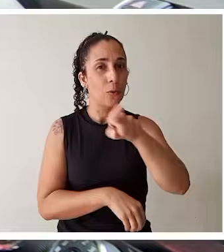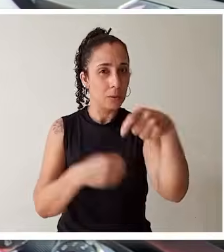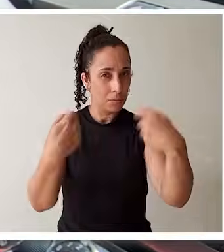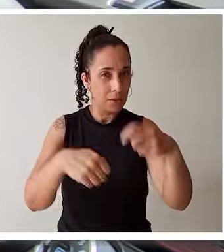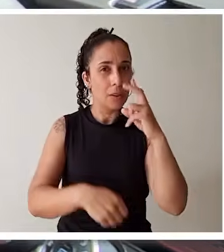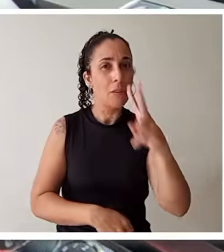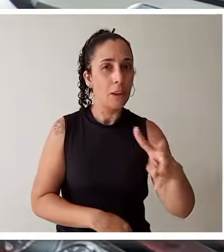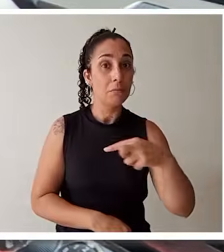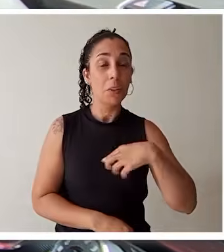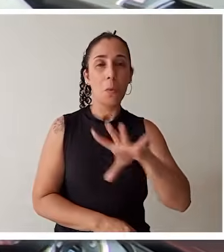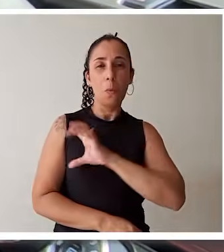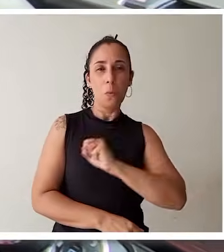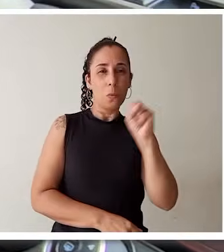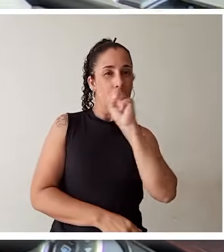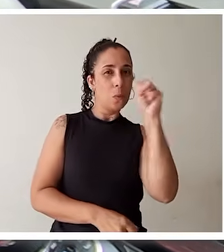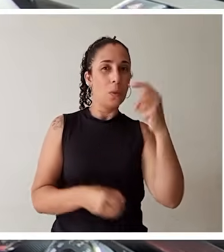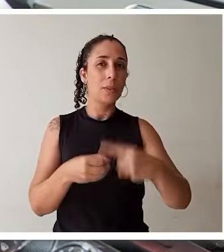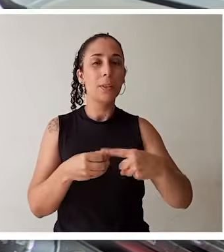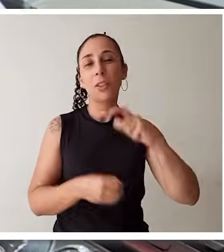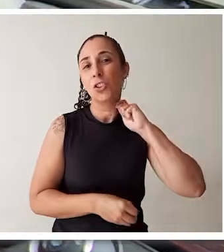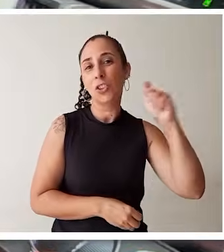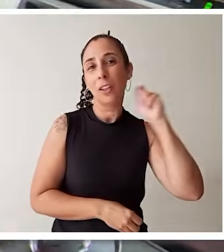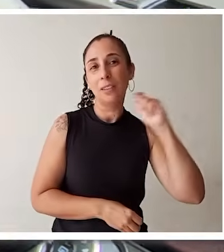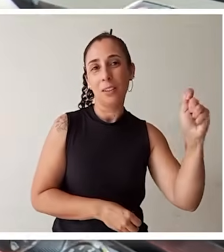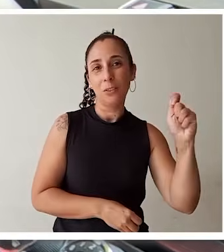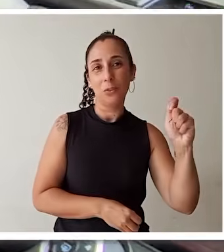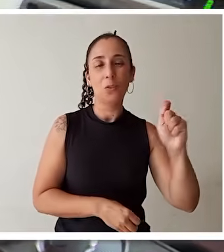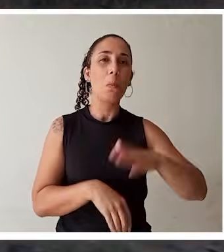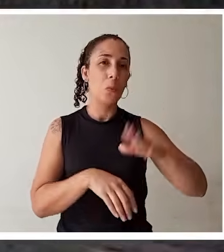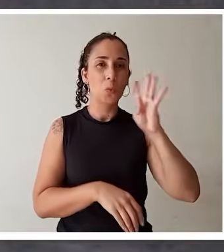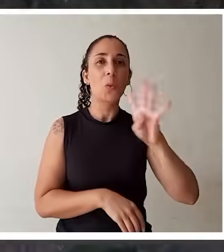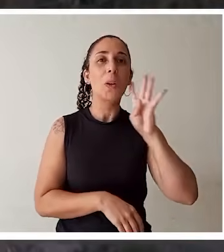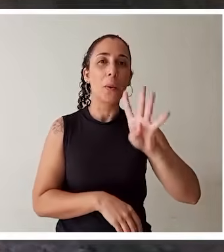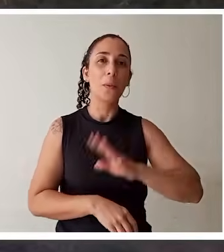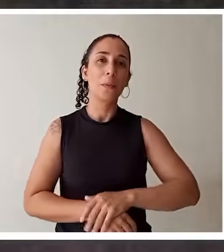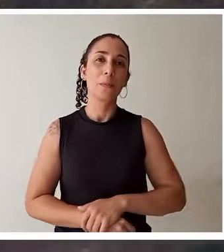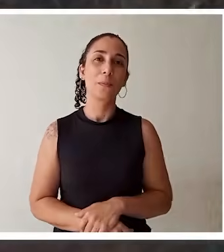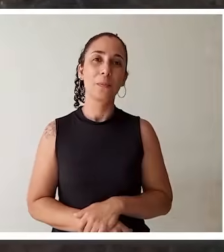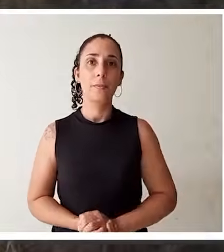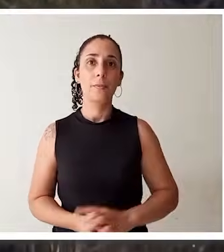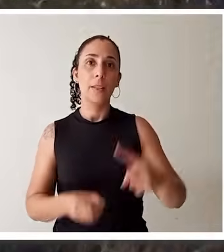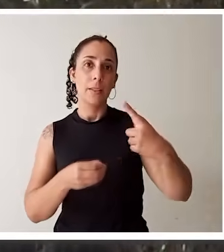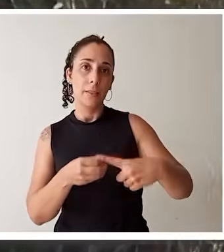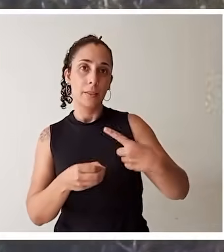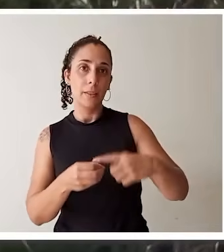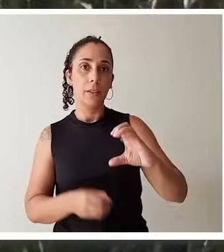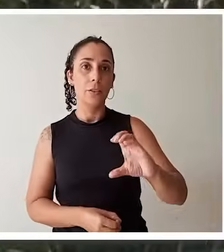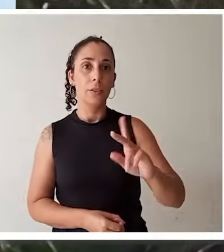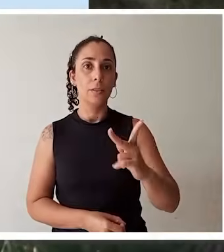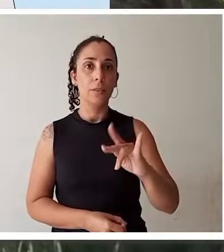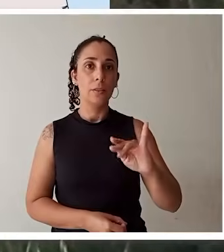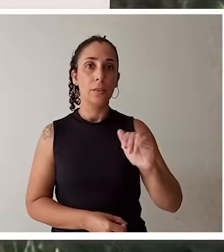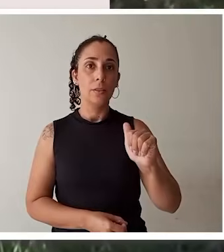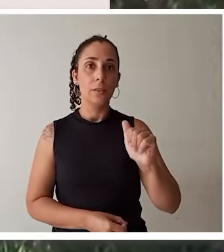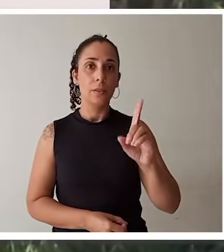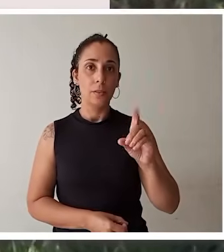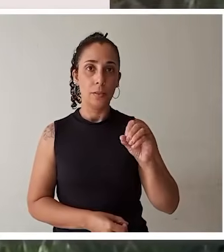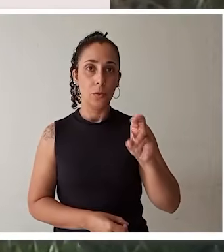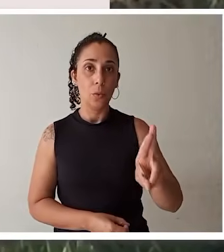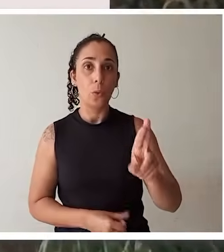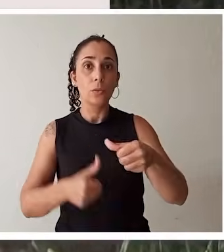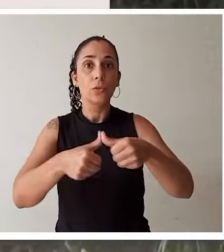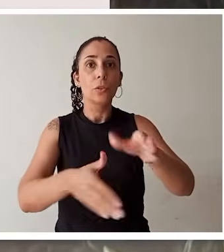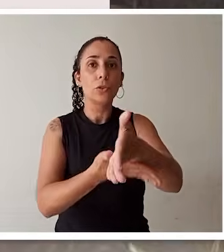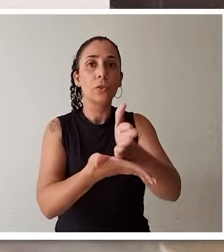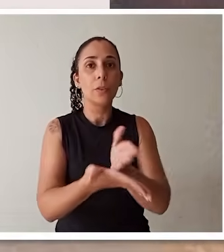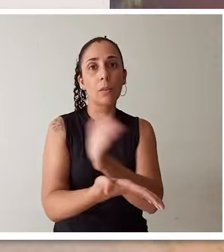assiste. Tiradentes é um município pelo qual eu sou apaixonado. É muito legal. Mas então, pessoal, Chiador fica bem na divisa do estado do